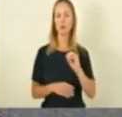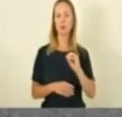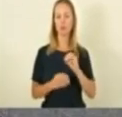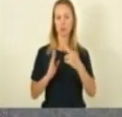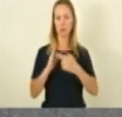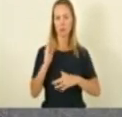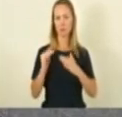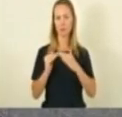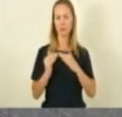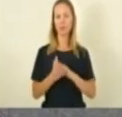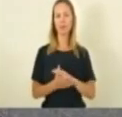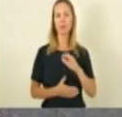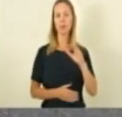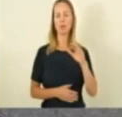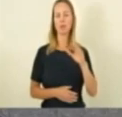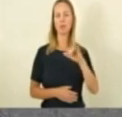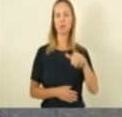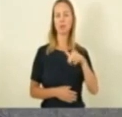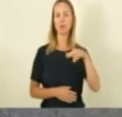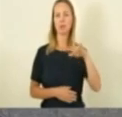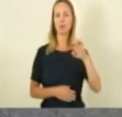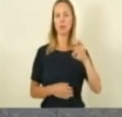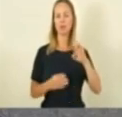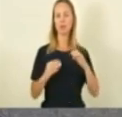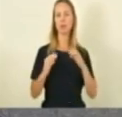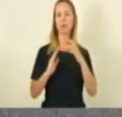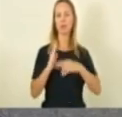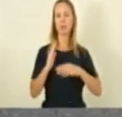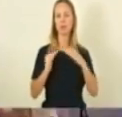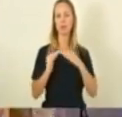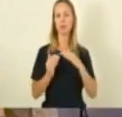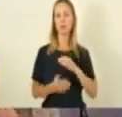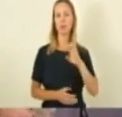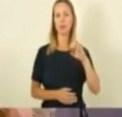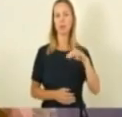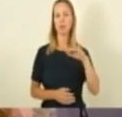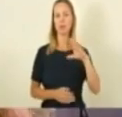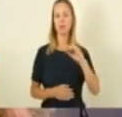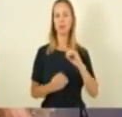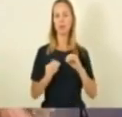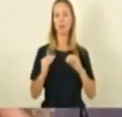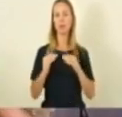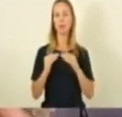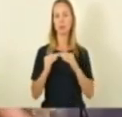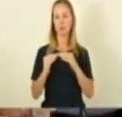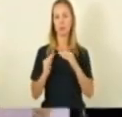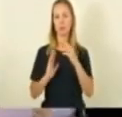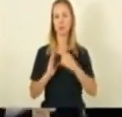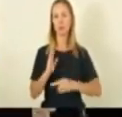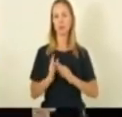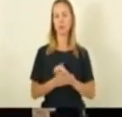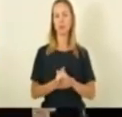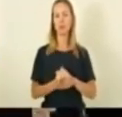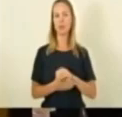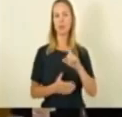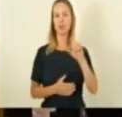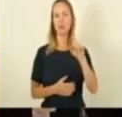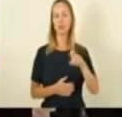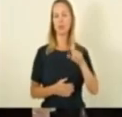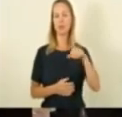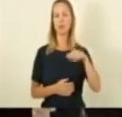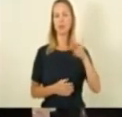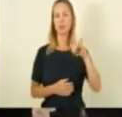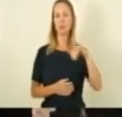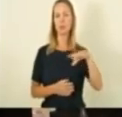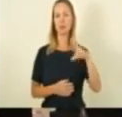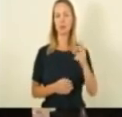Com o relator, deputado Janete. Com o relator, deputado Marco Garcia. Com o relator, deputado Alexandre Chambinho.